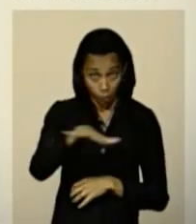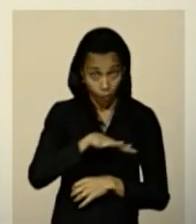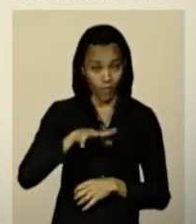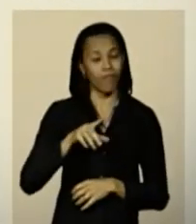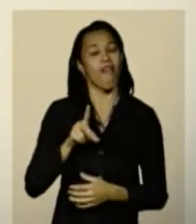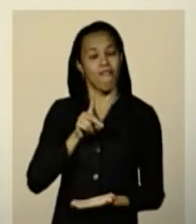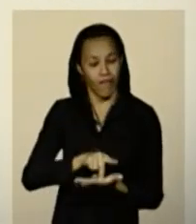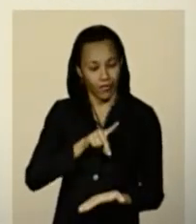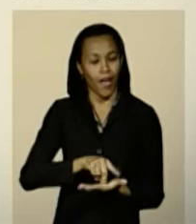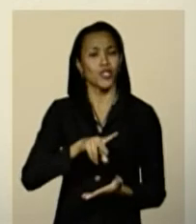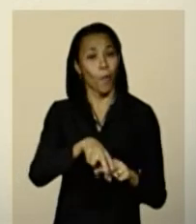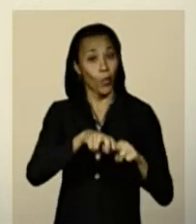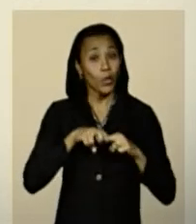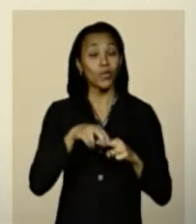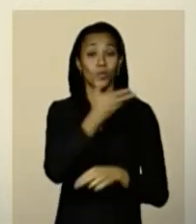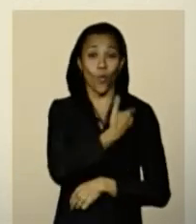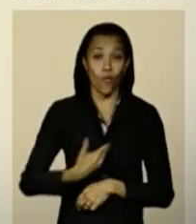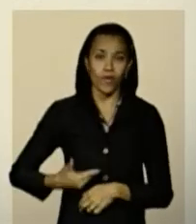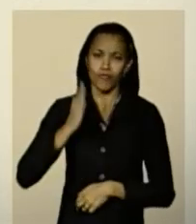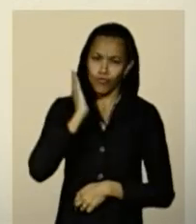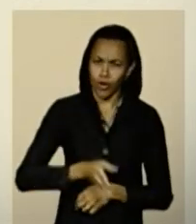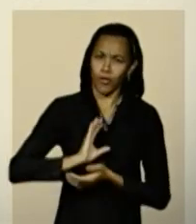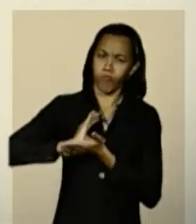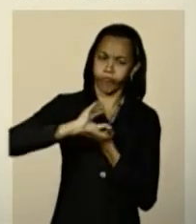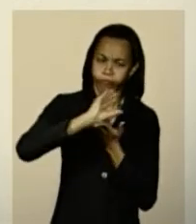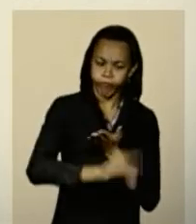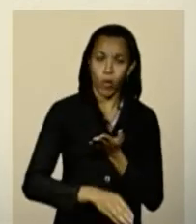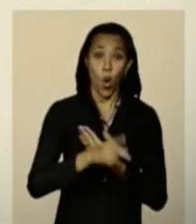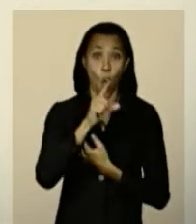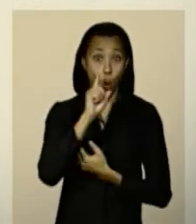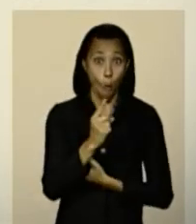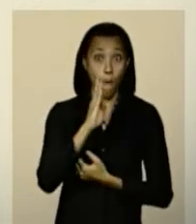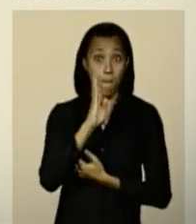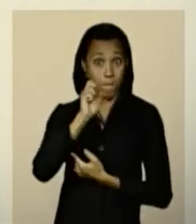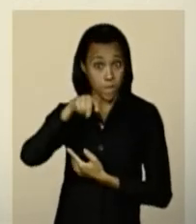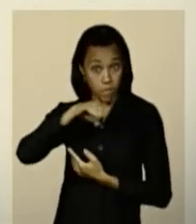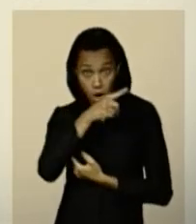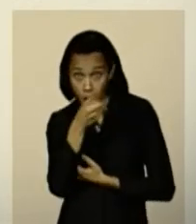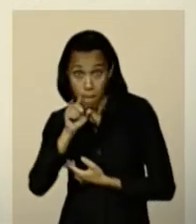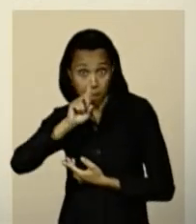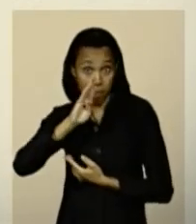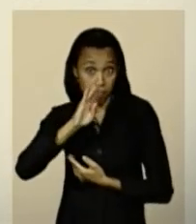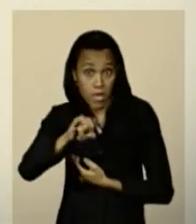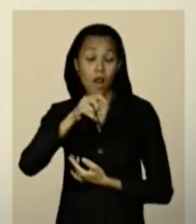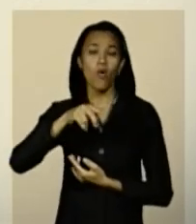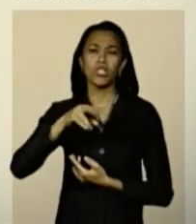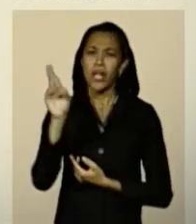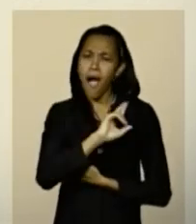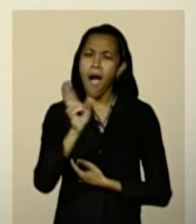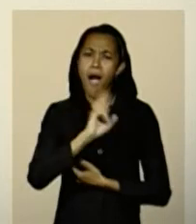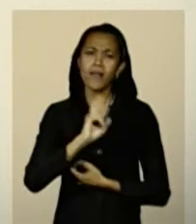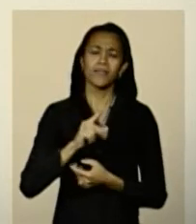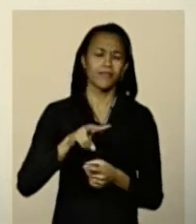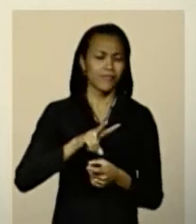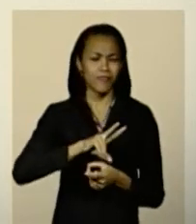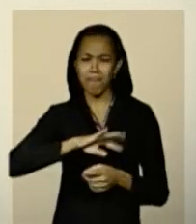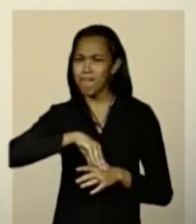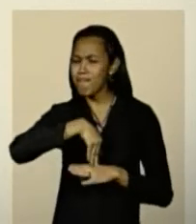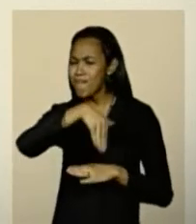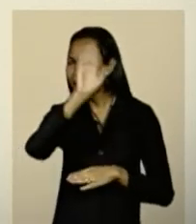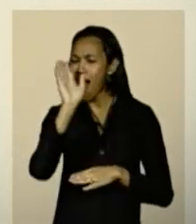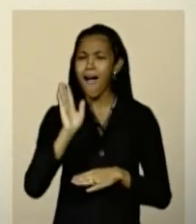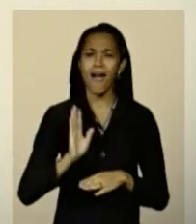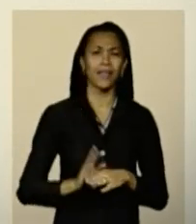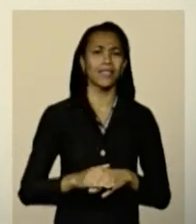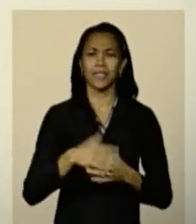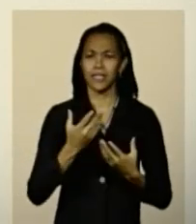Max por isso o governo já está investindo um bilhão de reais na construção e na cobertura de de